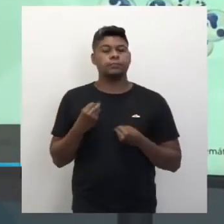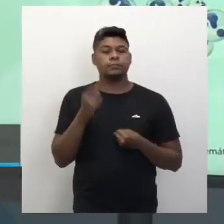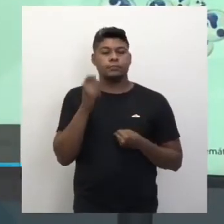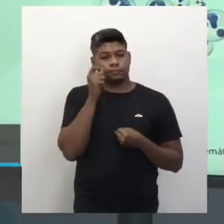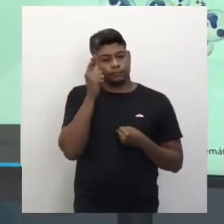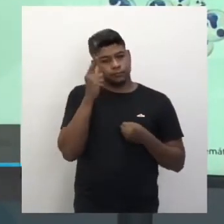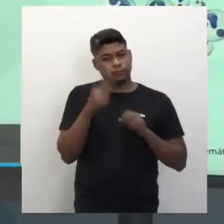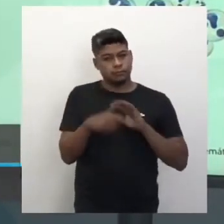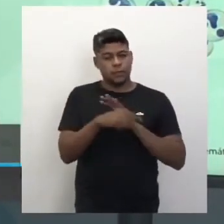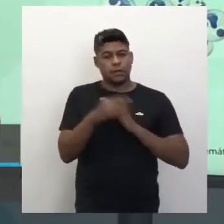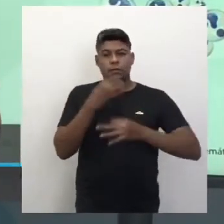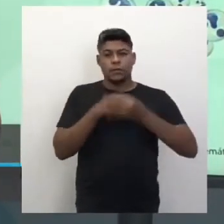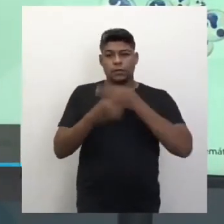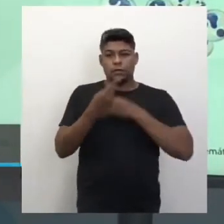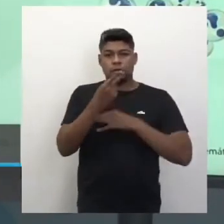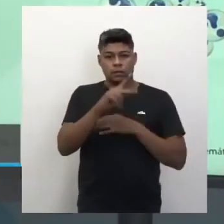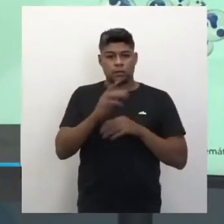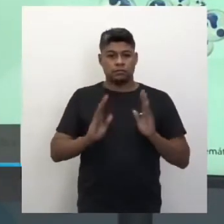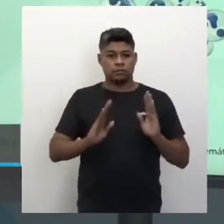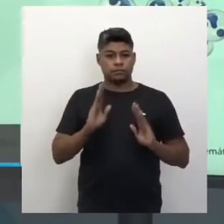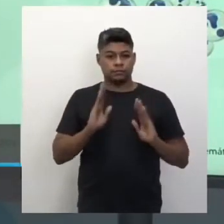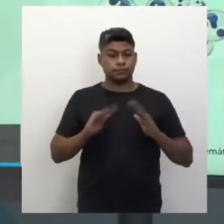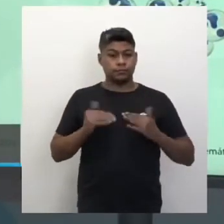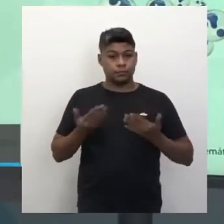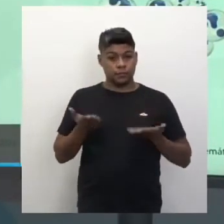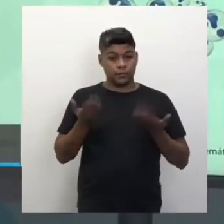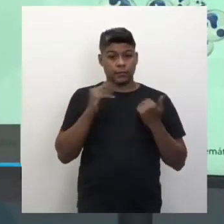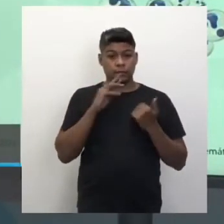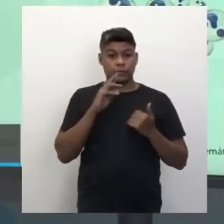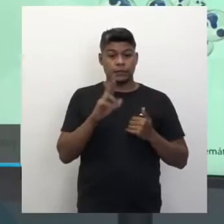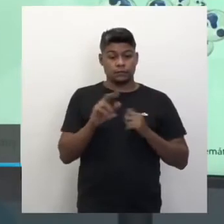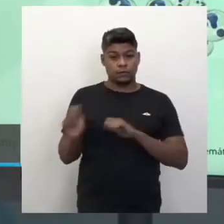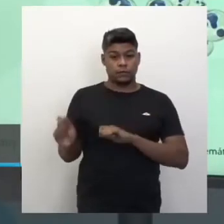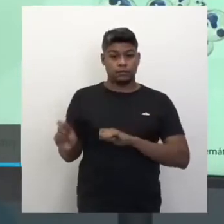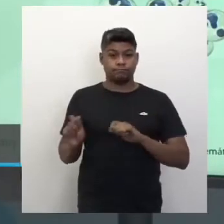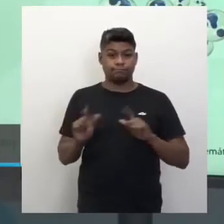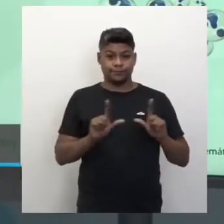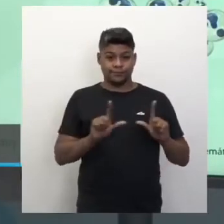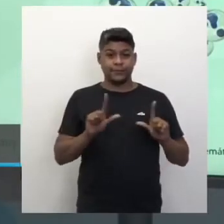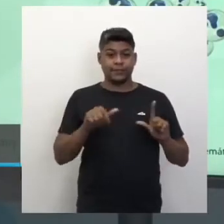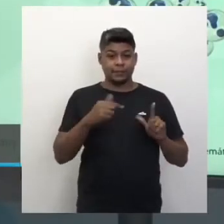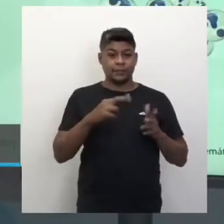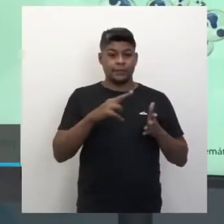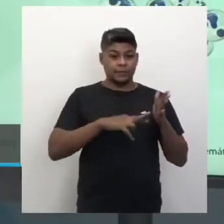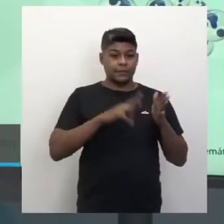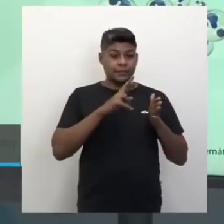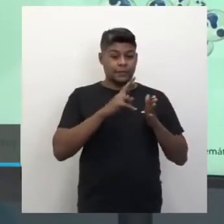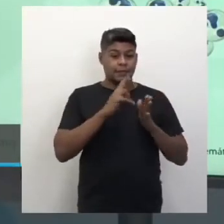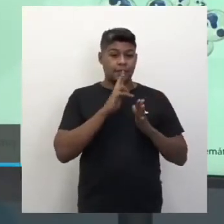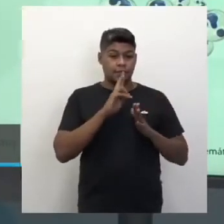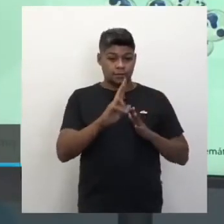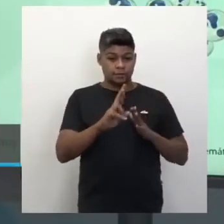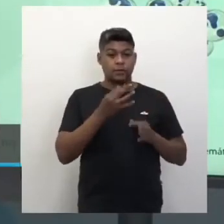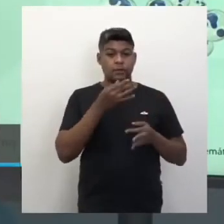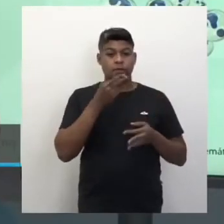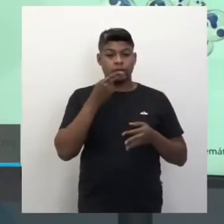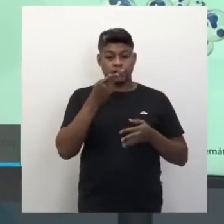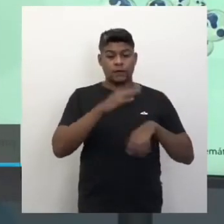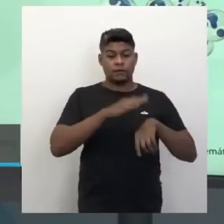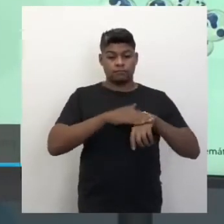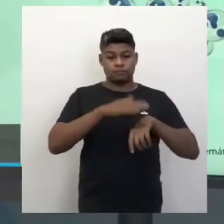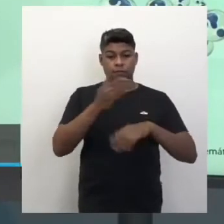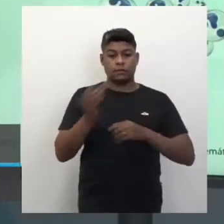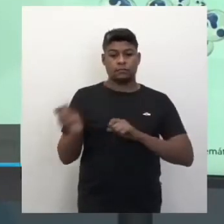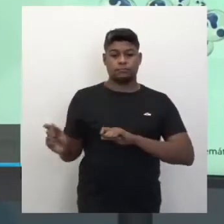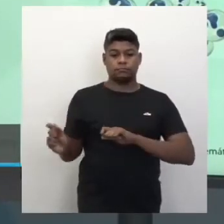caso, o ponto de vista dele neste momento. Então, vamos à resposta na tela e após a leitura da resposta, nós iremos comentar um pouquinho mais. Então, na tela